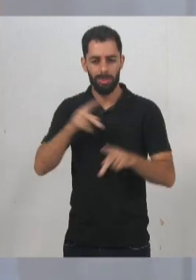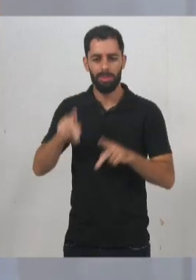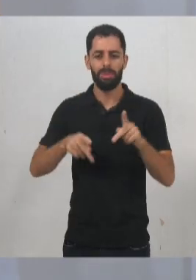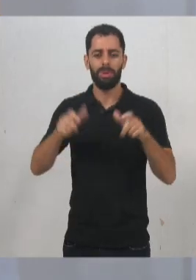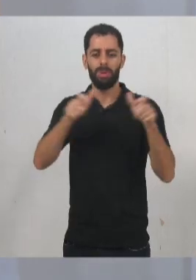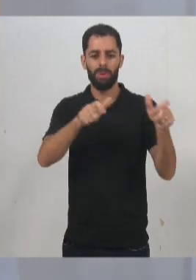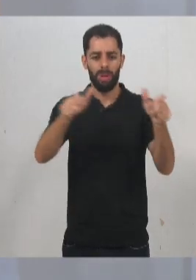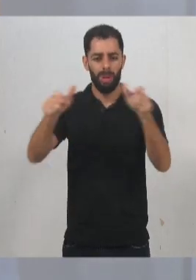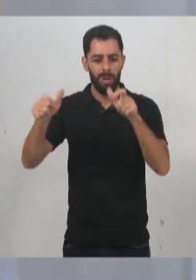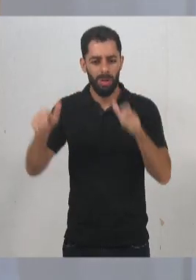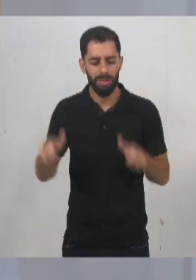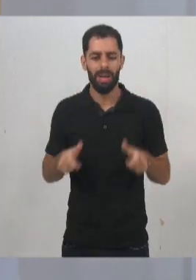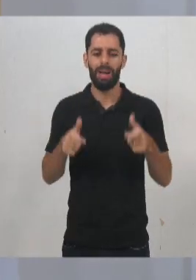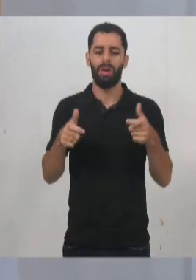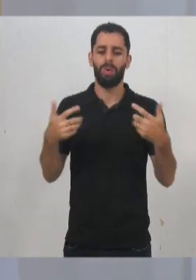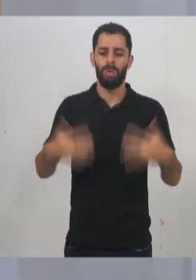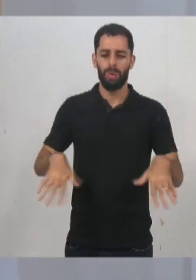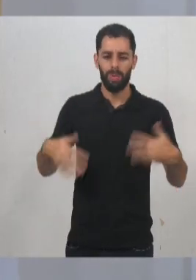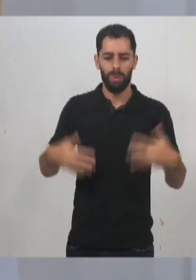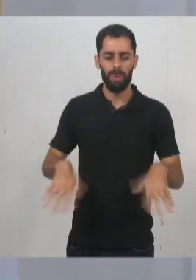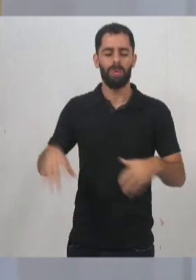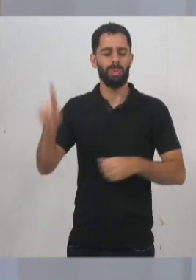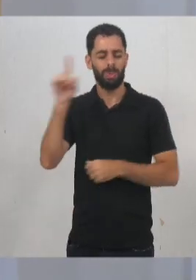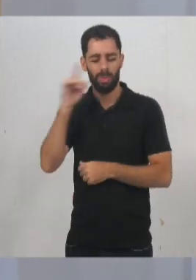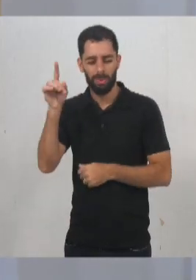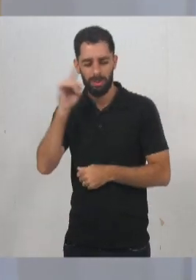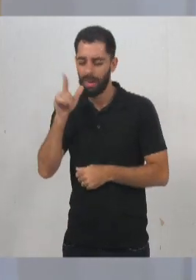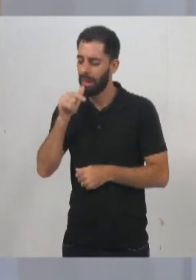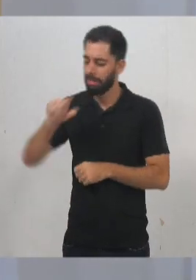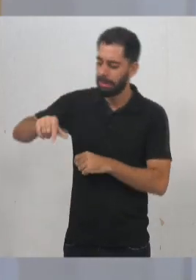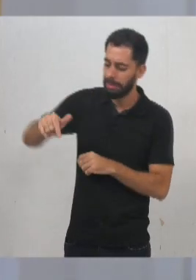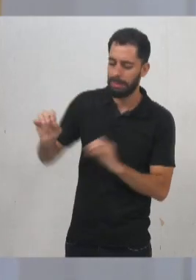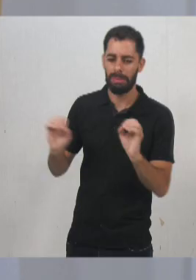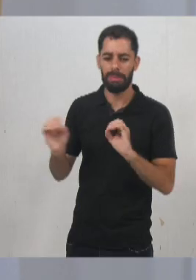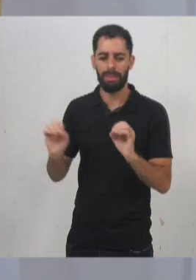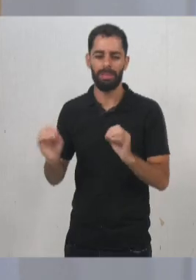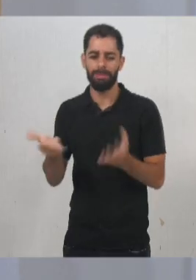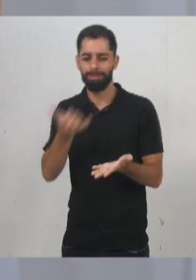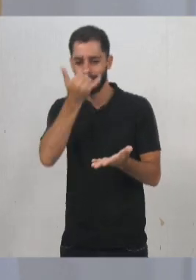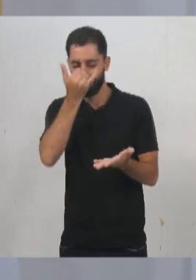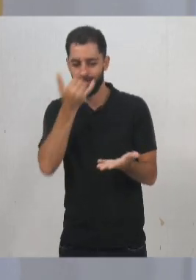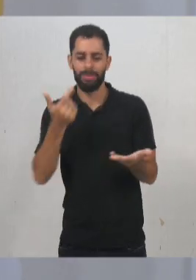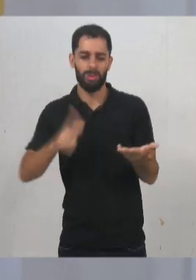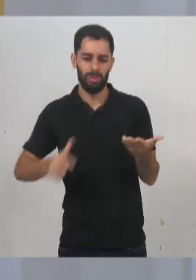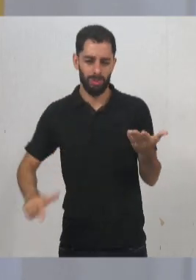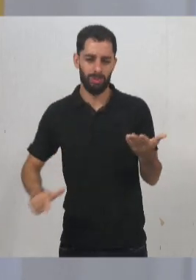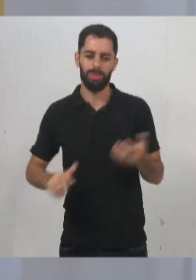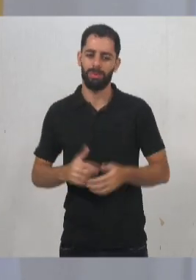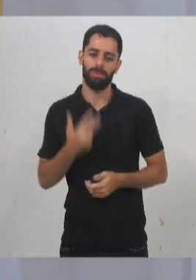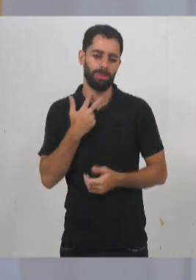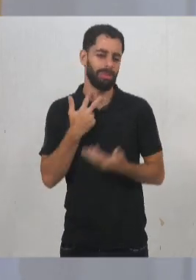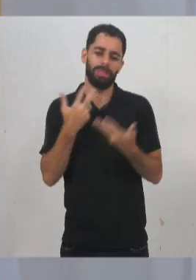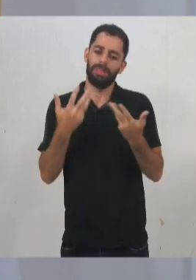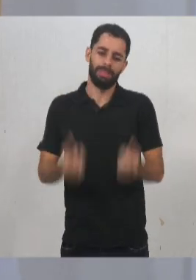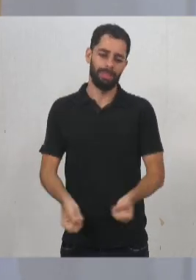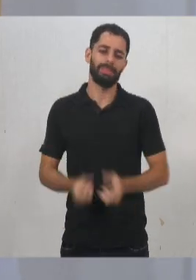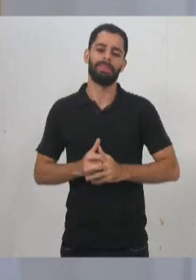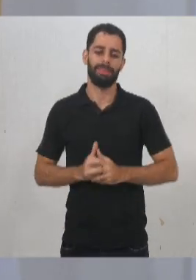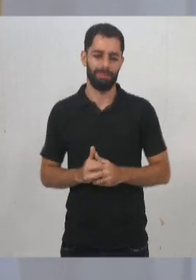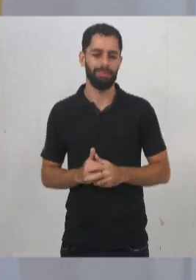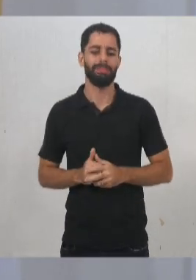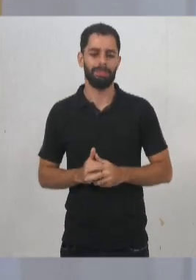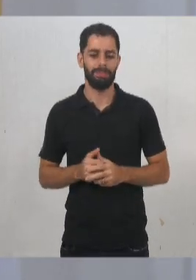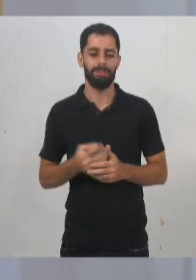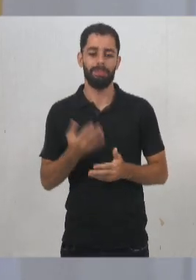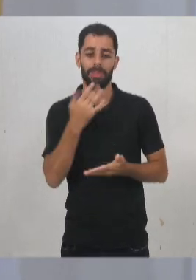locais que que é praticamente todos os dias essa novela né então não dá mais para admitir eu acho que o